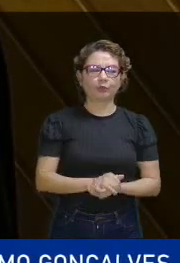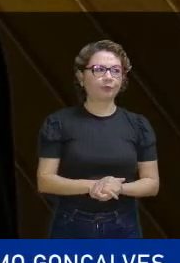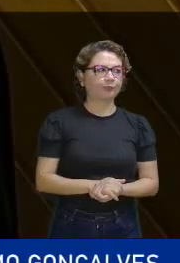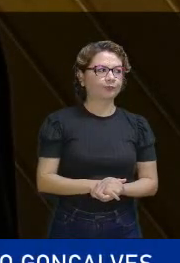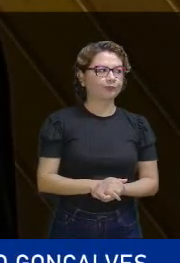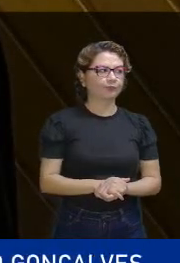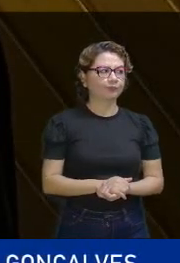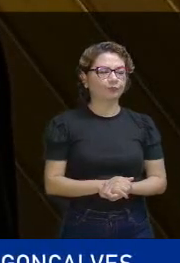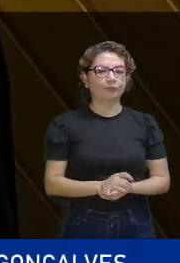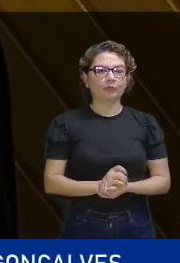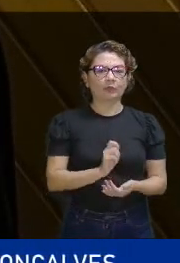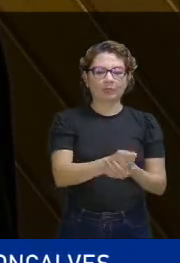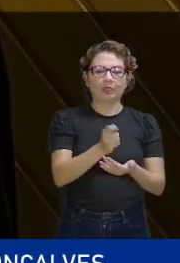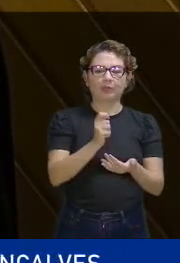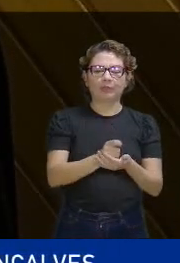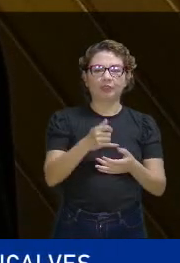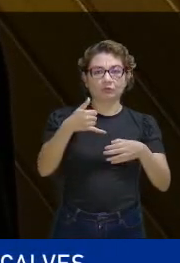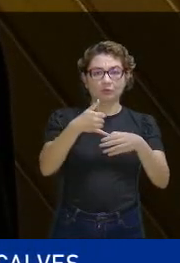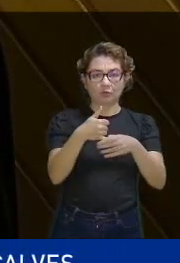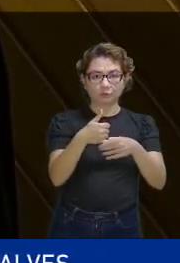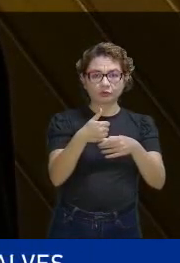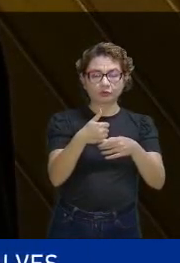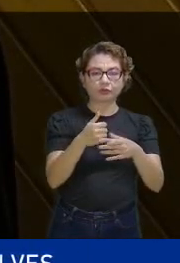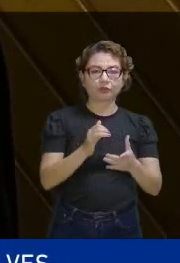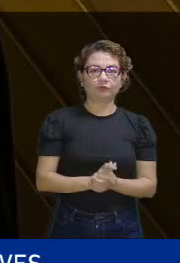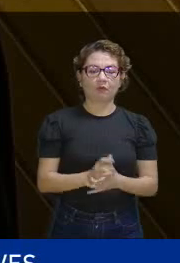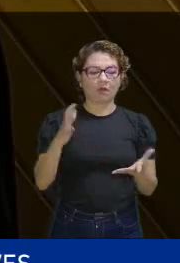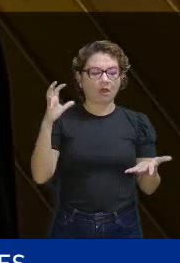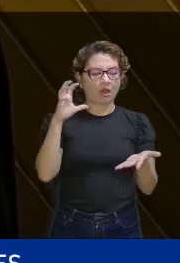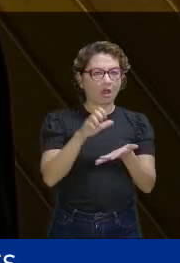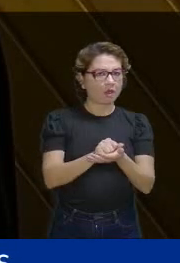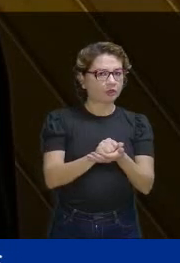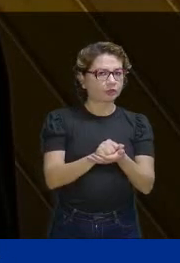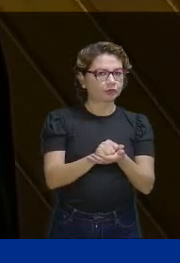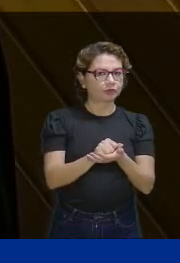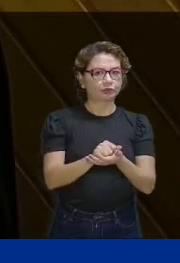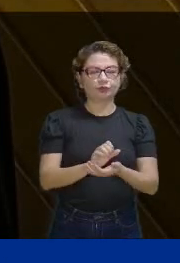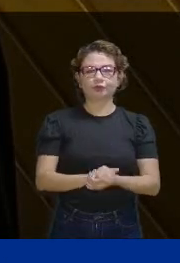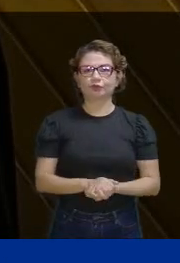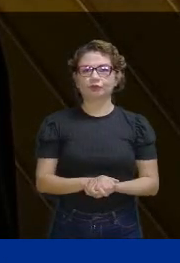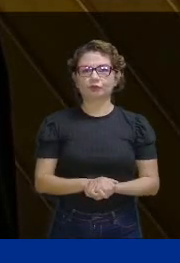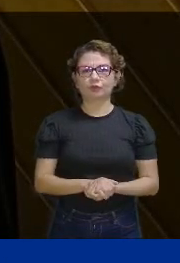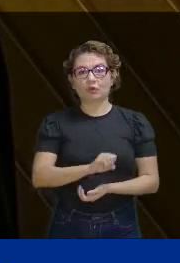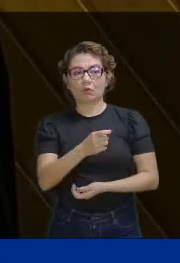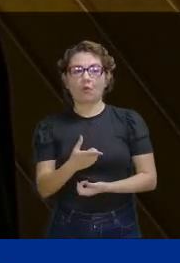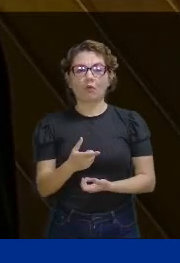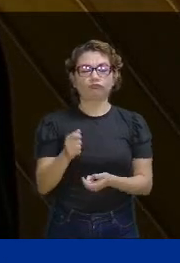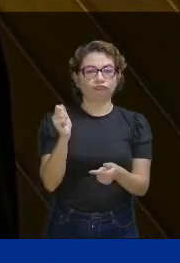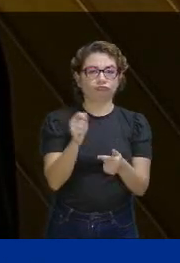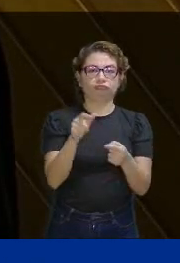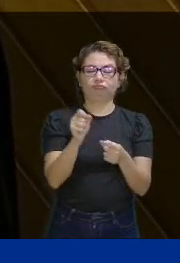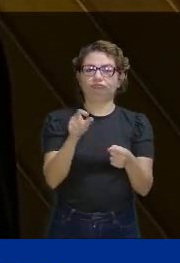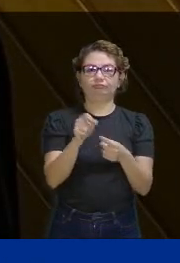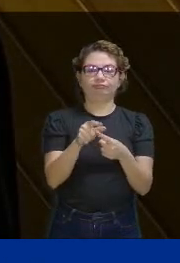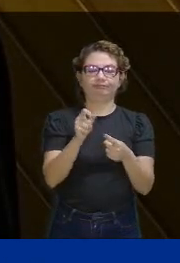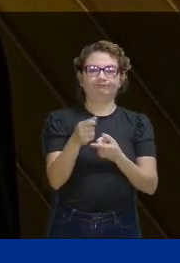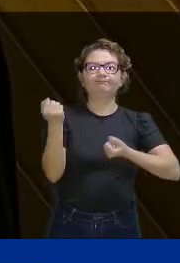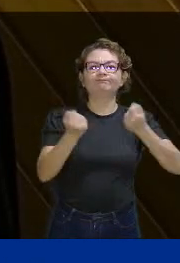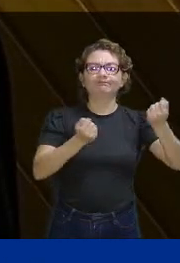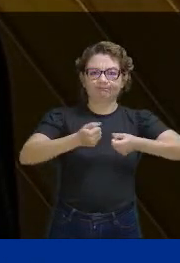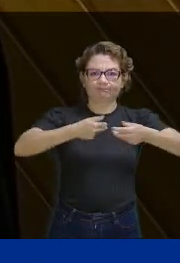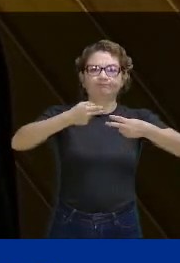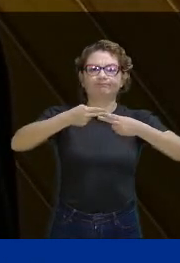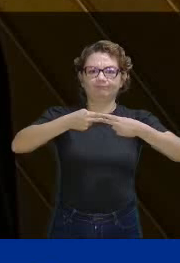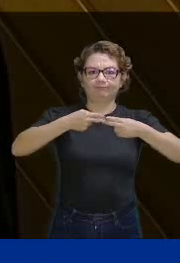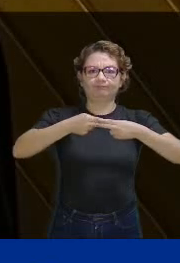P, declaração de relator gastos juiz com Anselmo combustível Gonçalves. sem o devido registro da cessão ou locação dos veículos utilizados, além